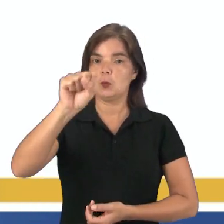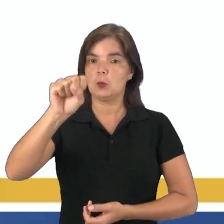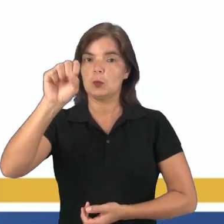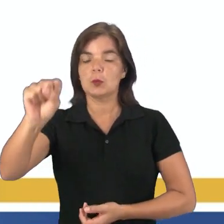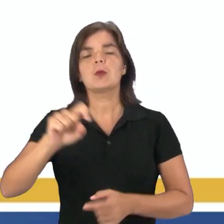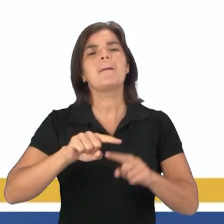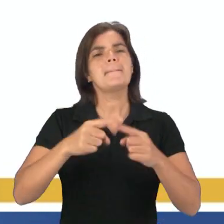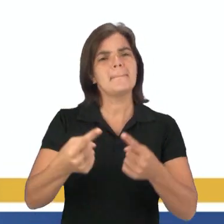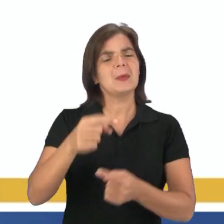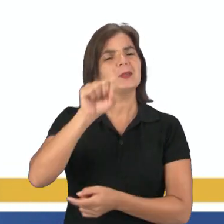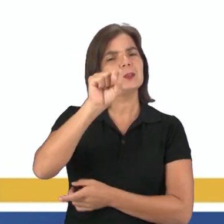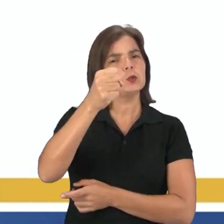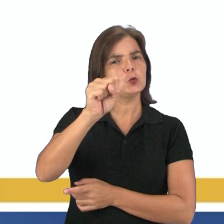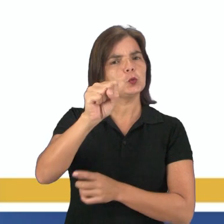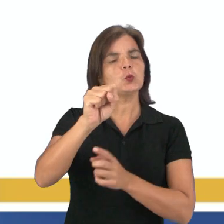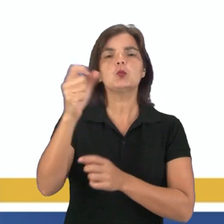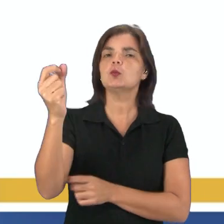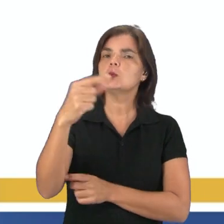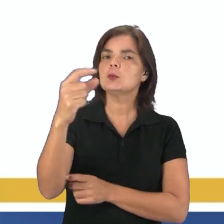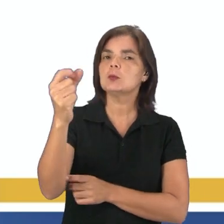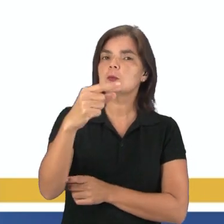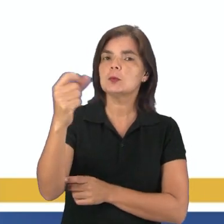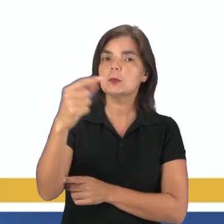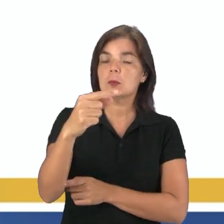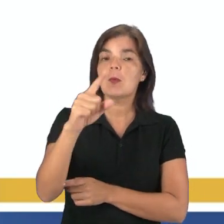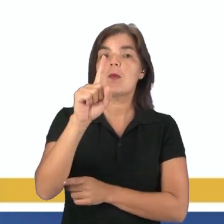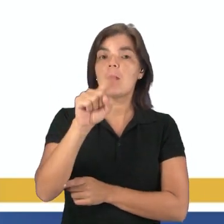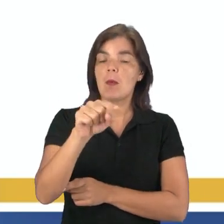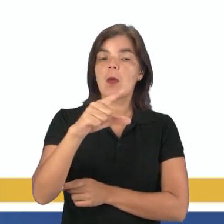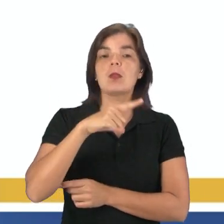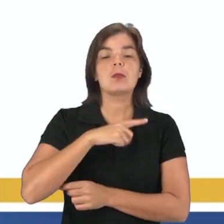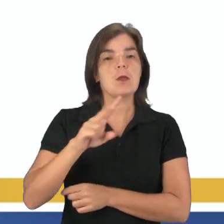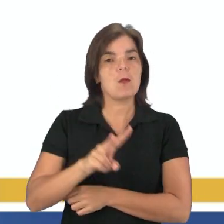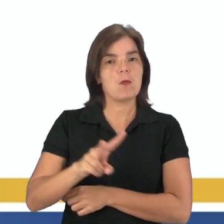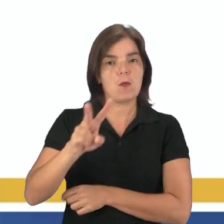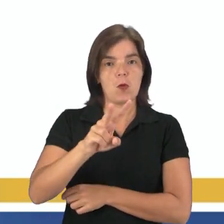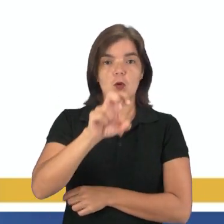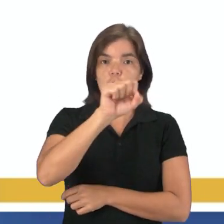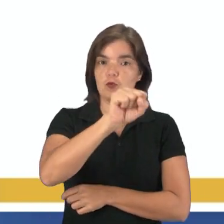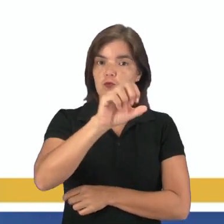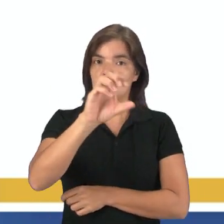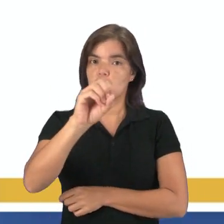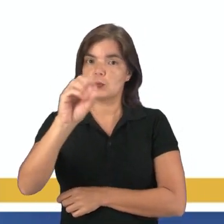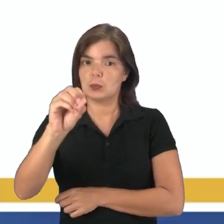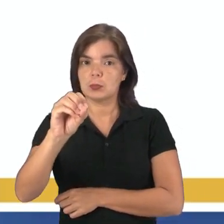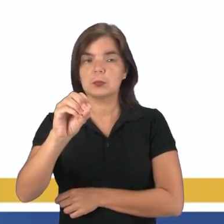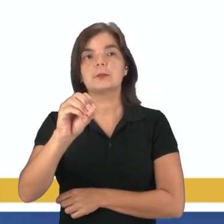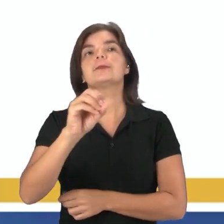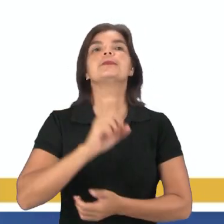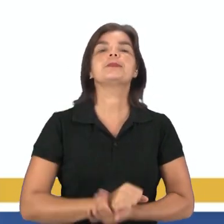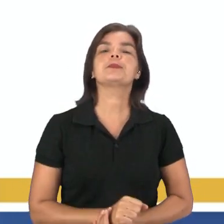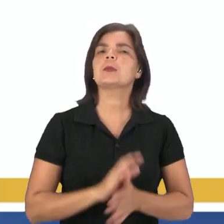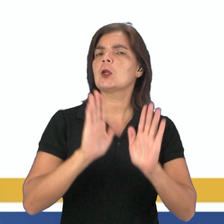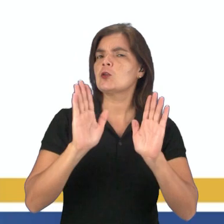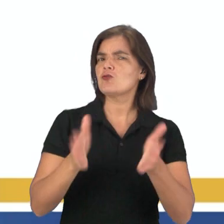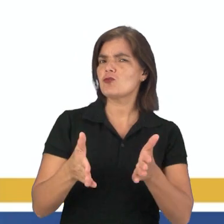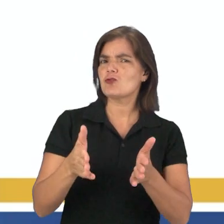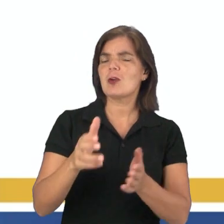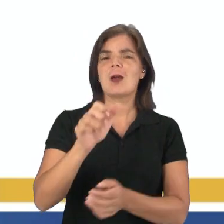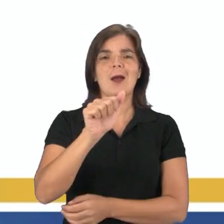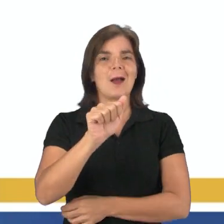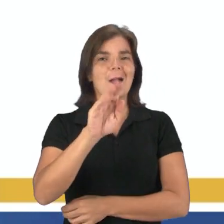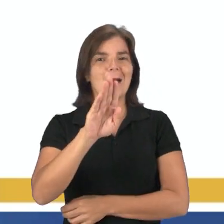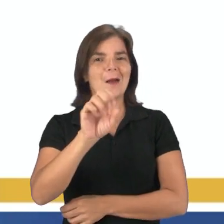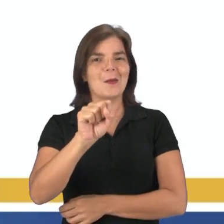88.888, mas esse 8 que está de azul, ele tem um valor de 800. Já o